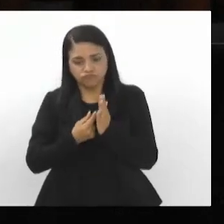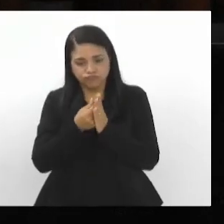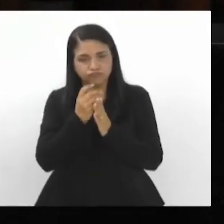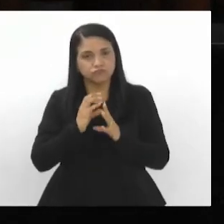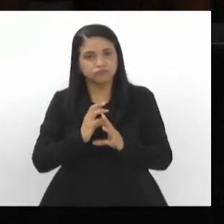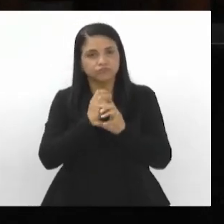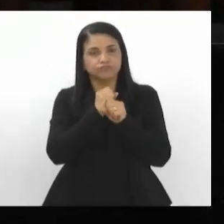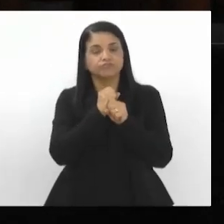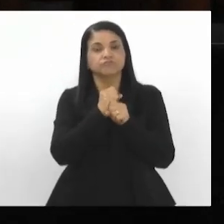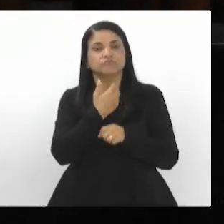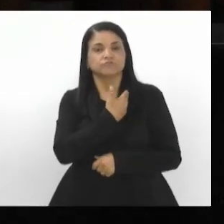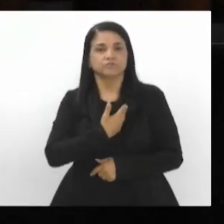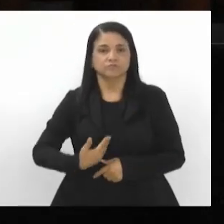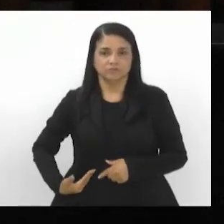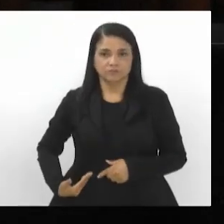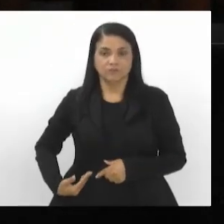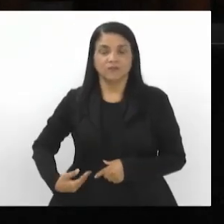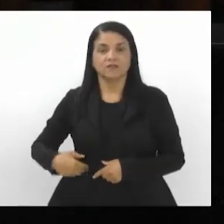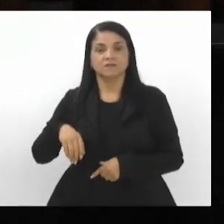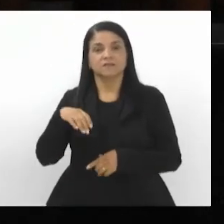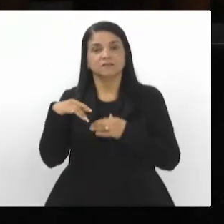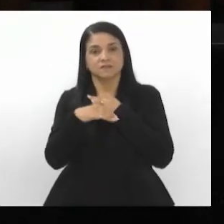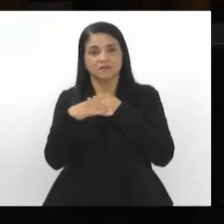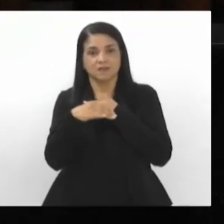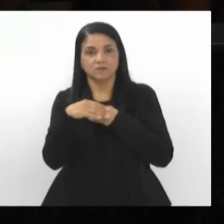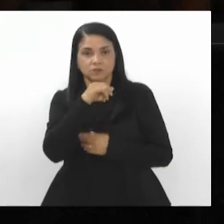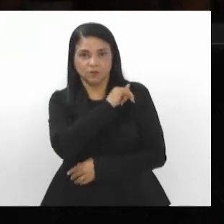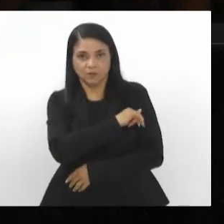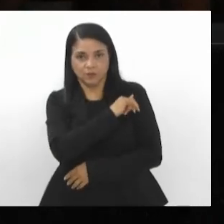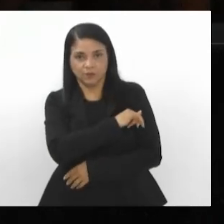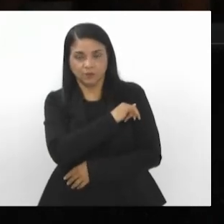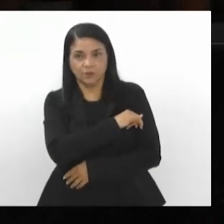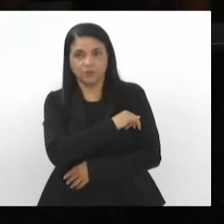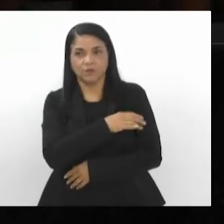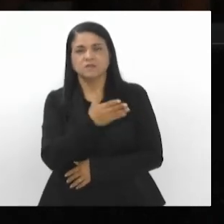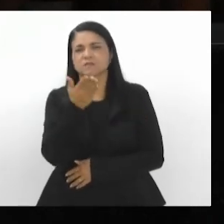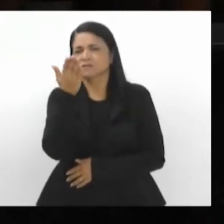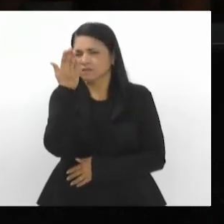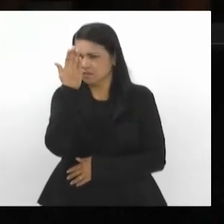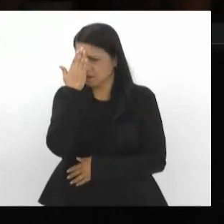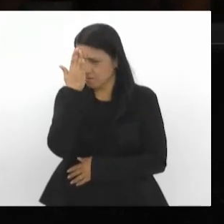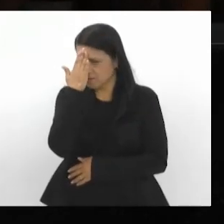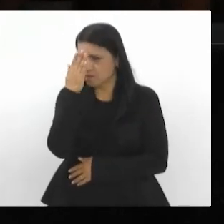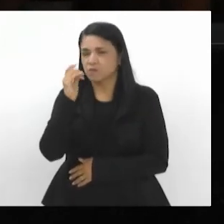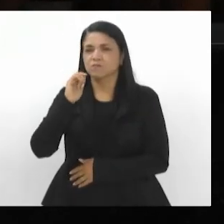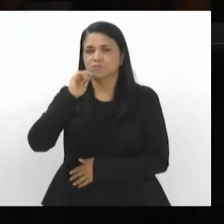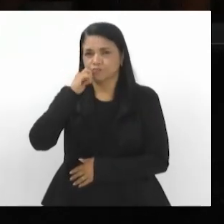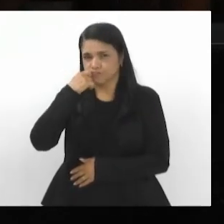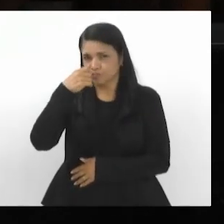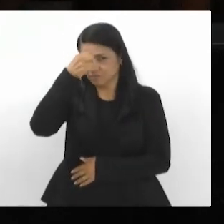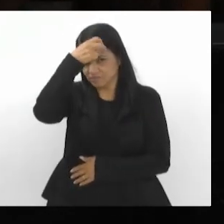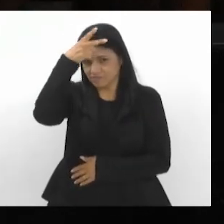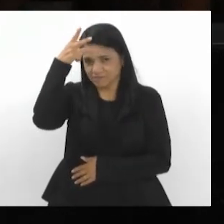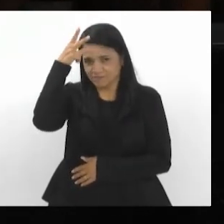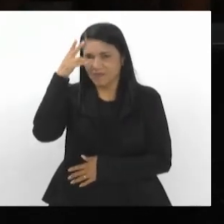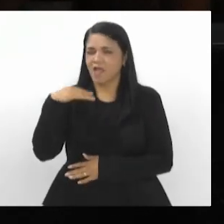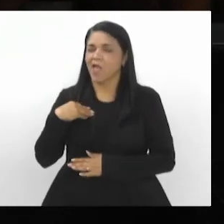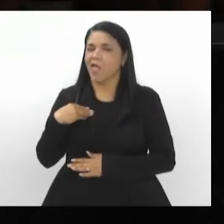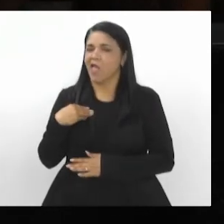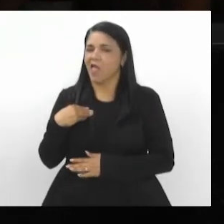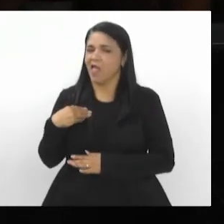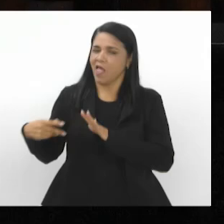da cidade do Rio de Janeiro, principalmente, né, que nós sabemos que Eduardo Paes é da escola do